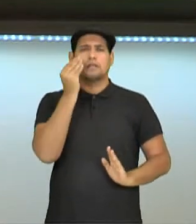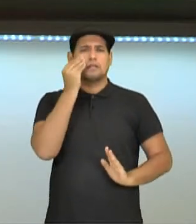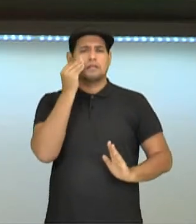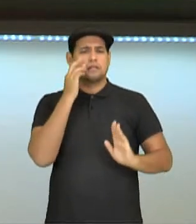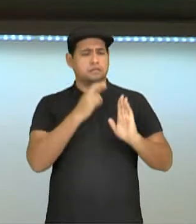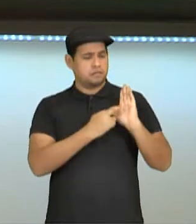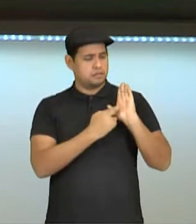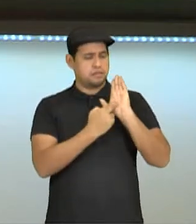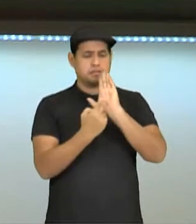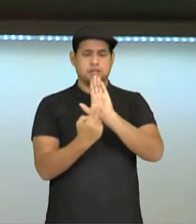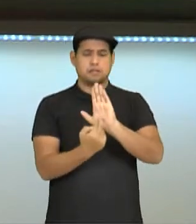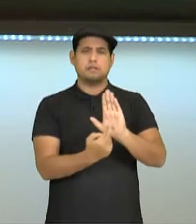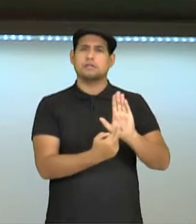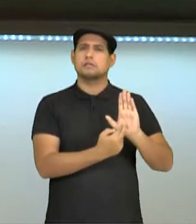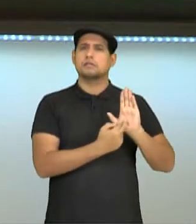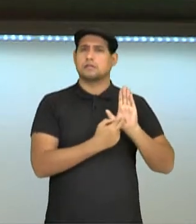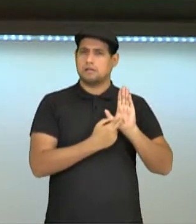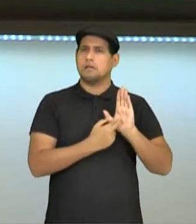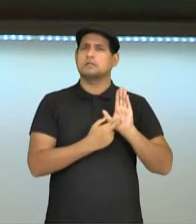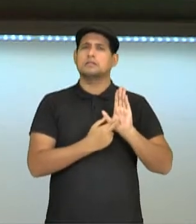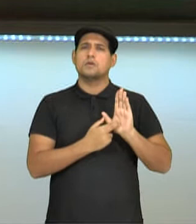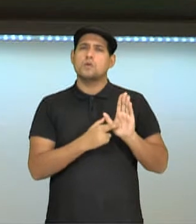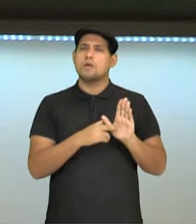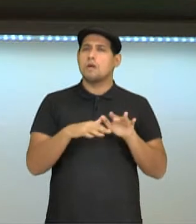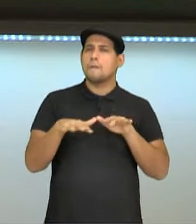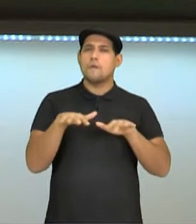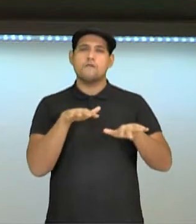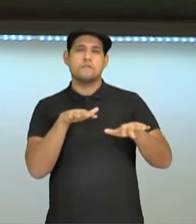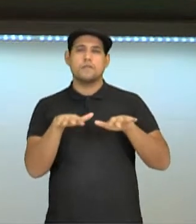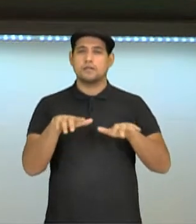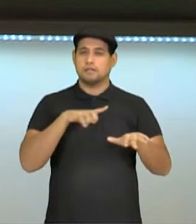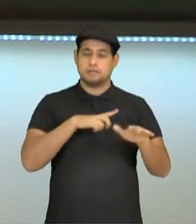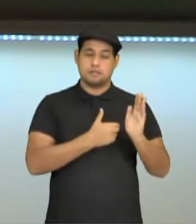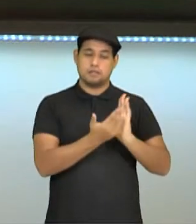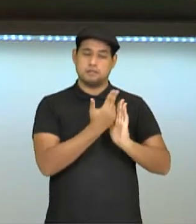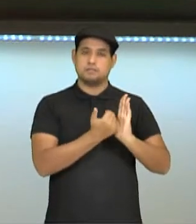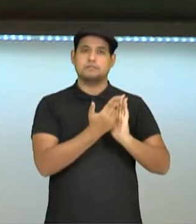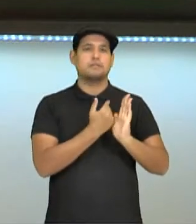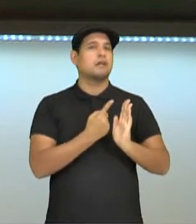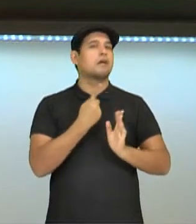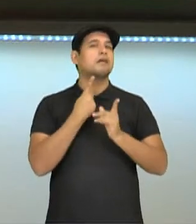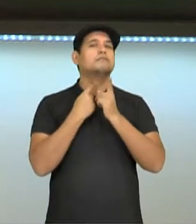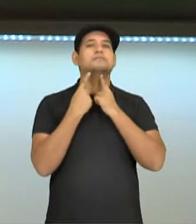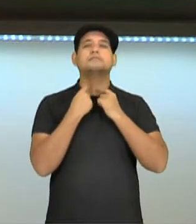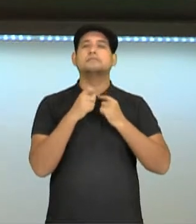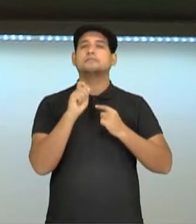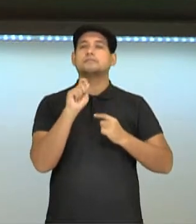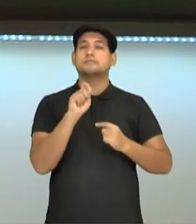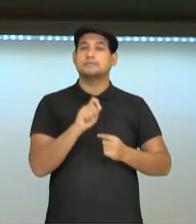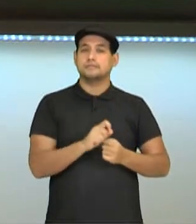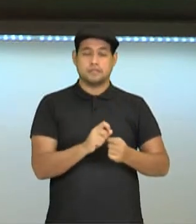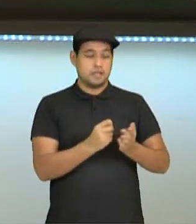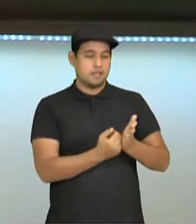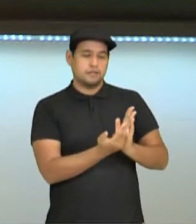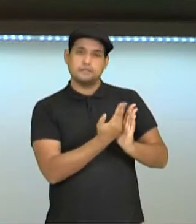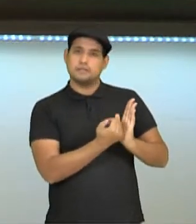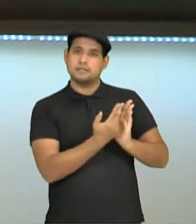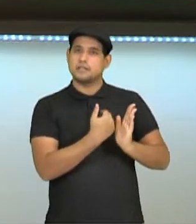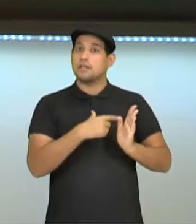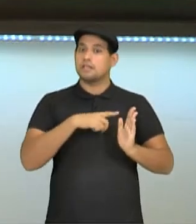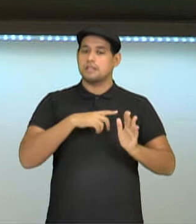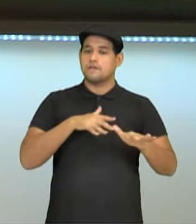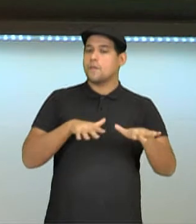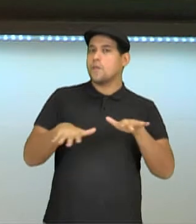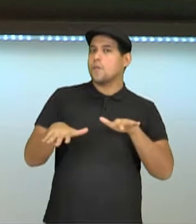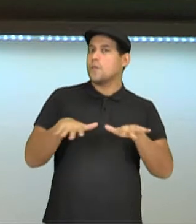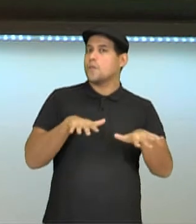representar os movimentos no desenho. Então, o desejo era que esses desenhos se movimentassem,